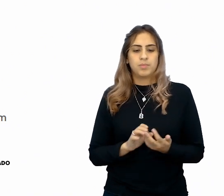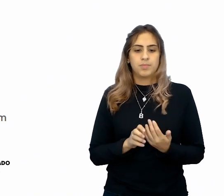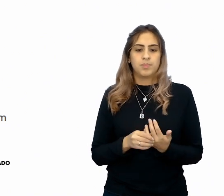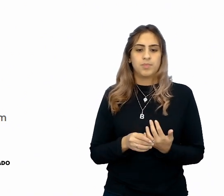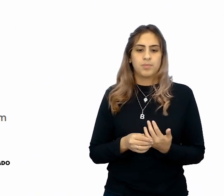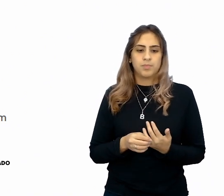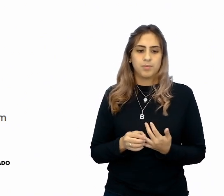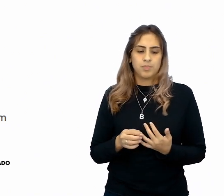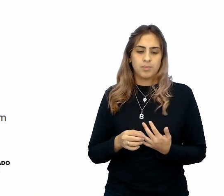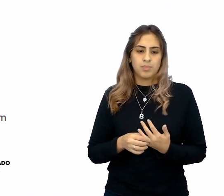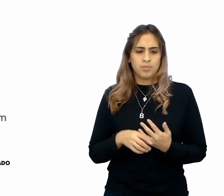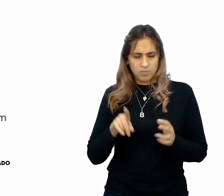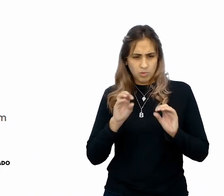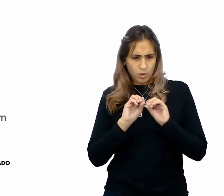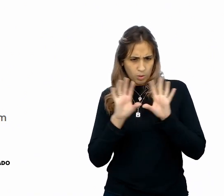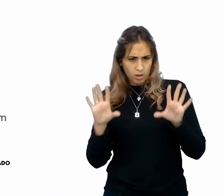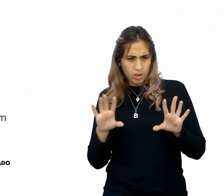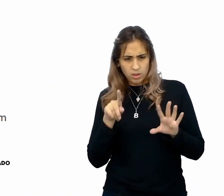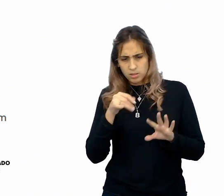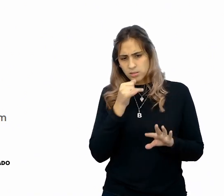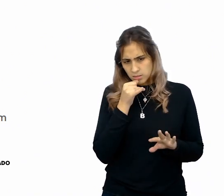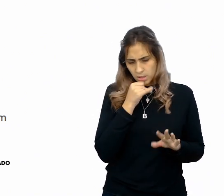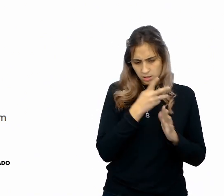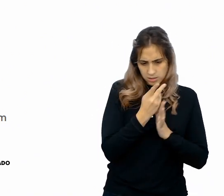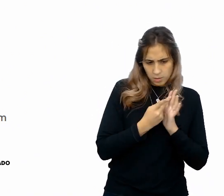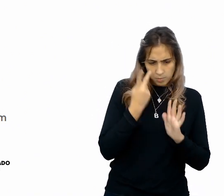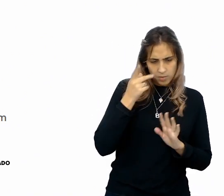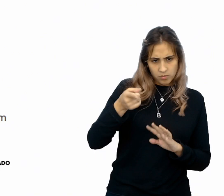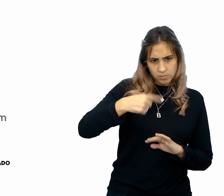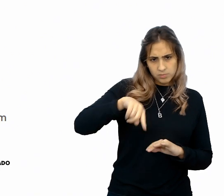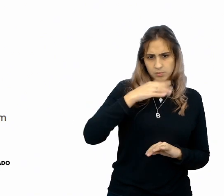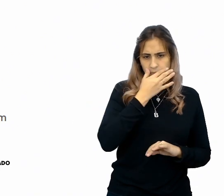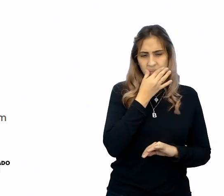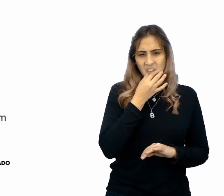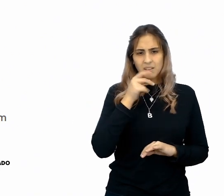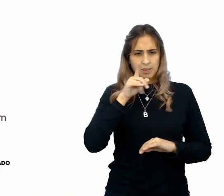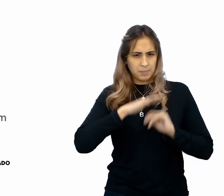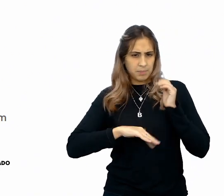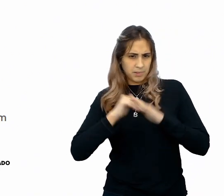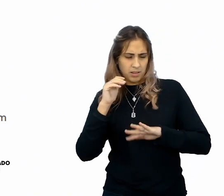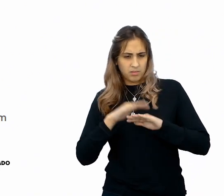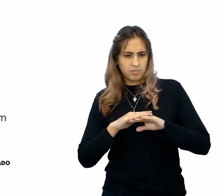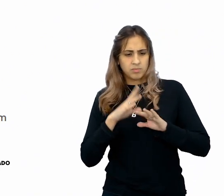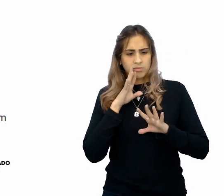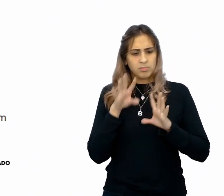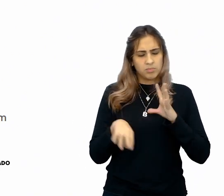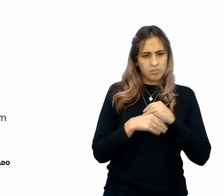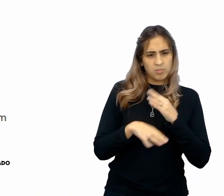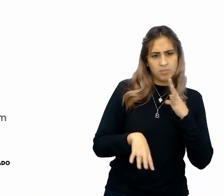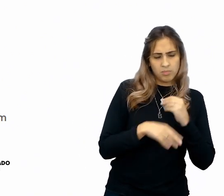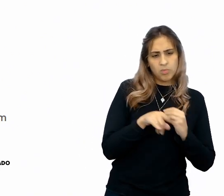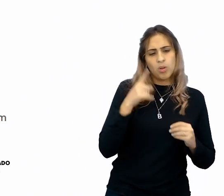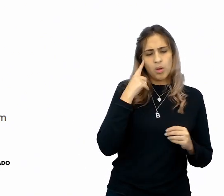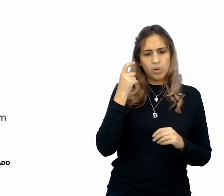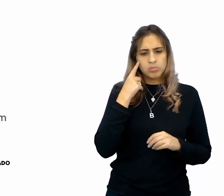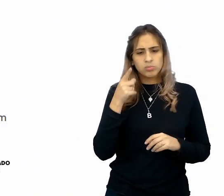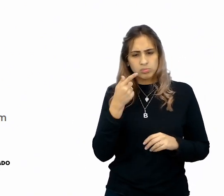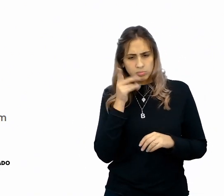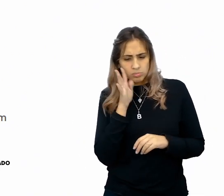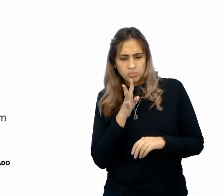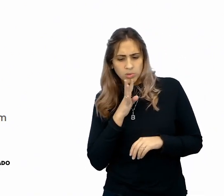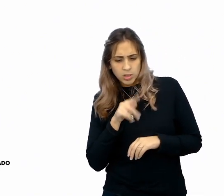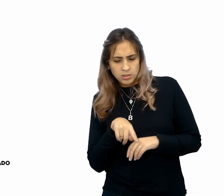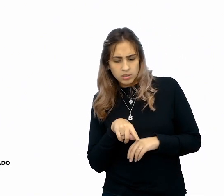Ficou assim claro, né, esse desenho para vocês. E as habilidades atreladas à aula 9, vamos